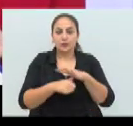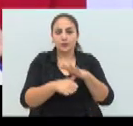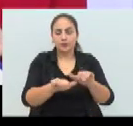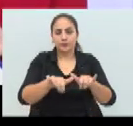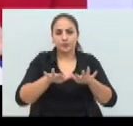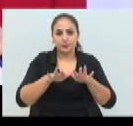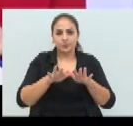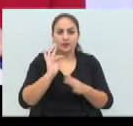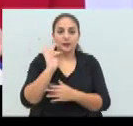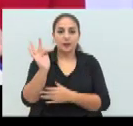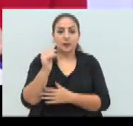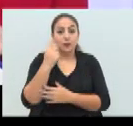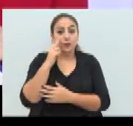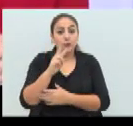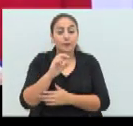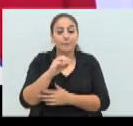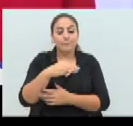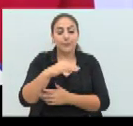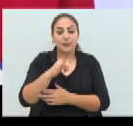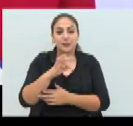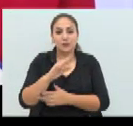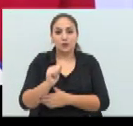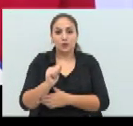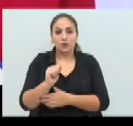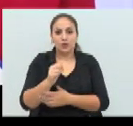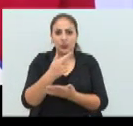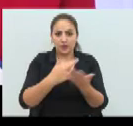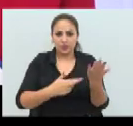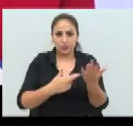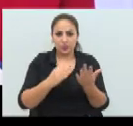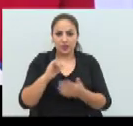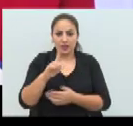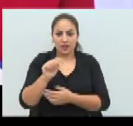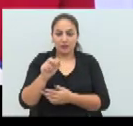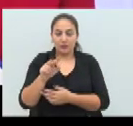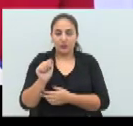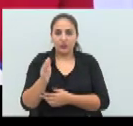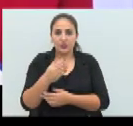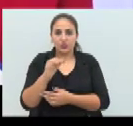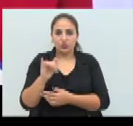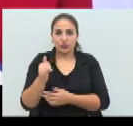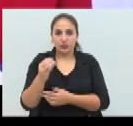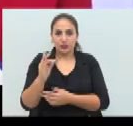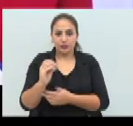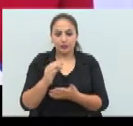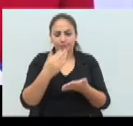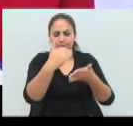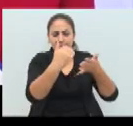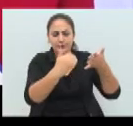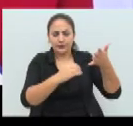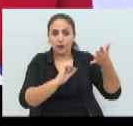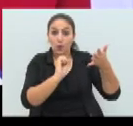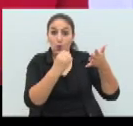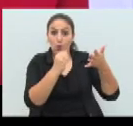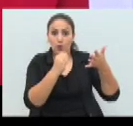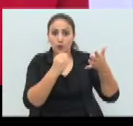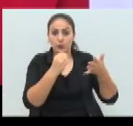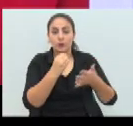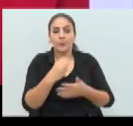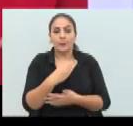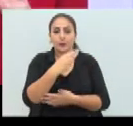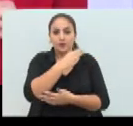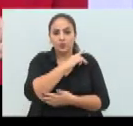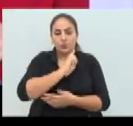ministro Luiz Edson Fachin, relator da Operação Lava Jato. A lista tem 8 ministros do governo de